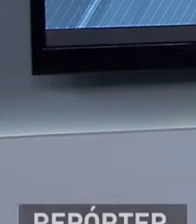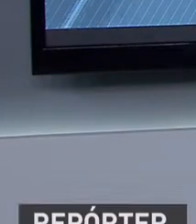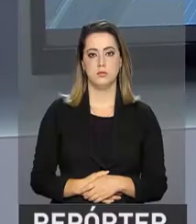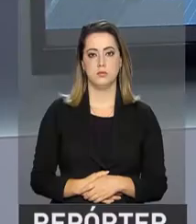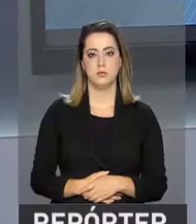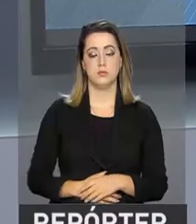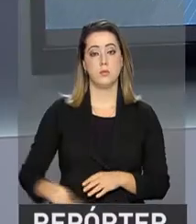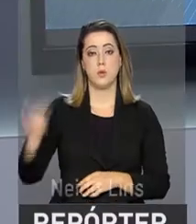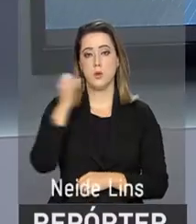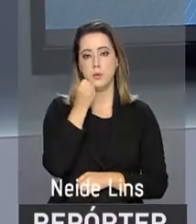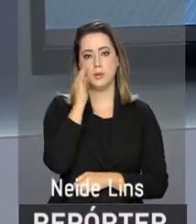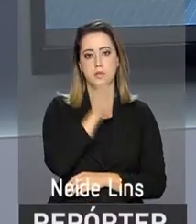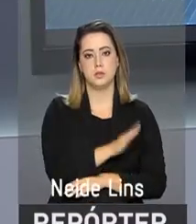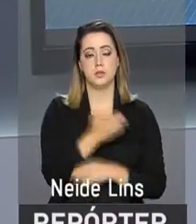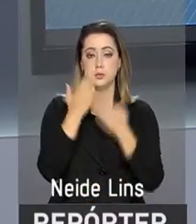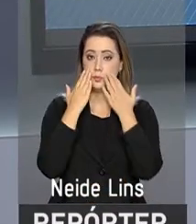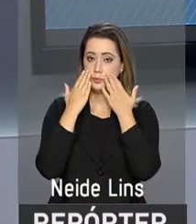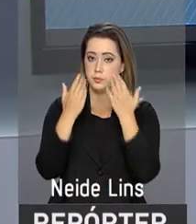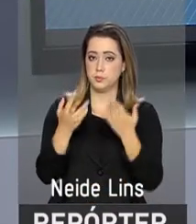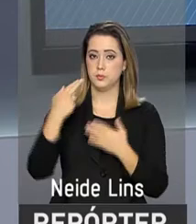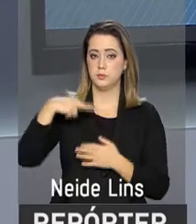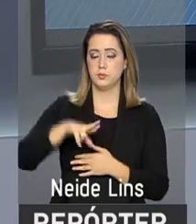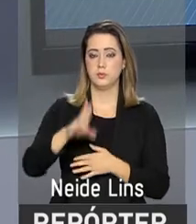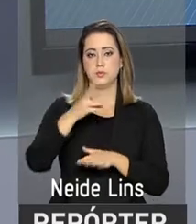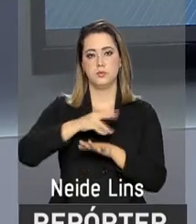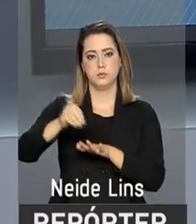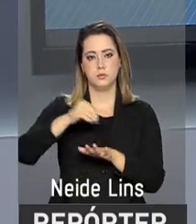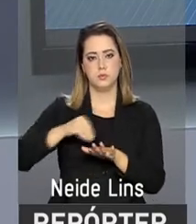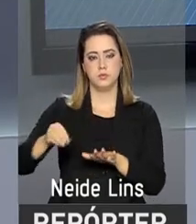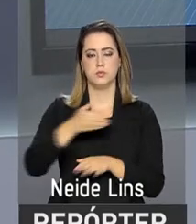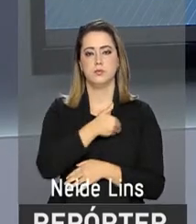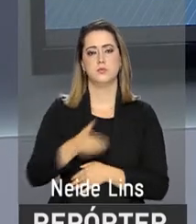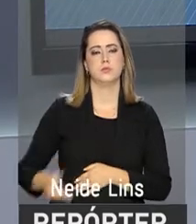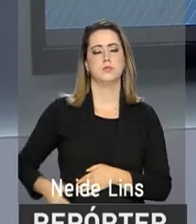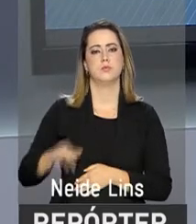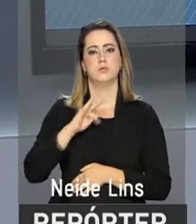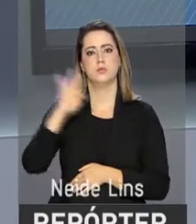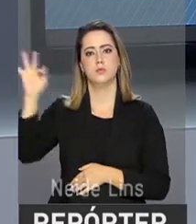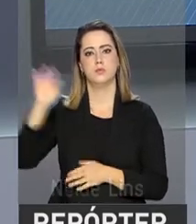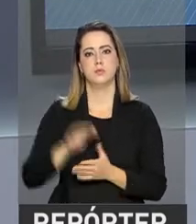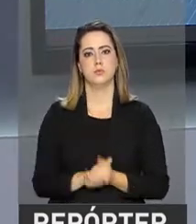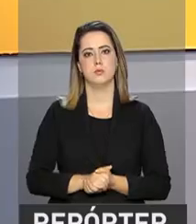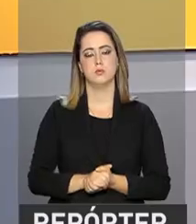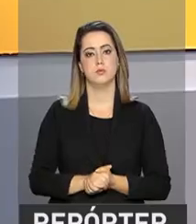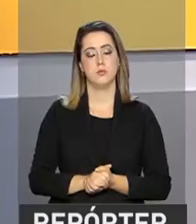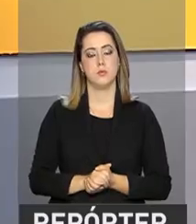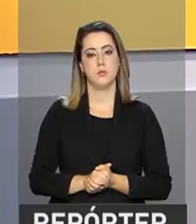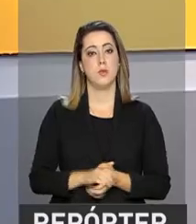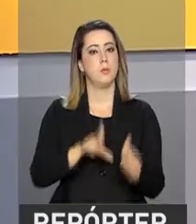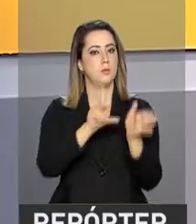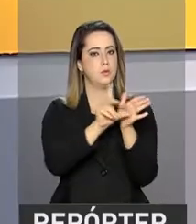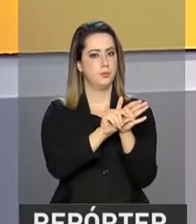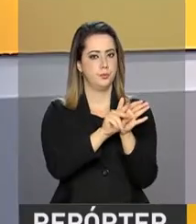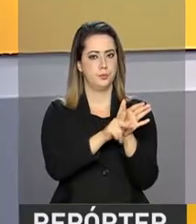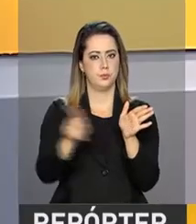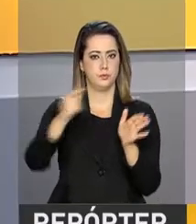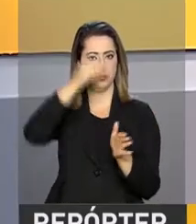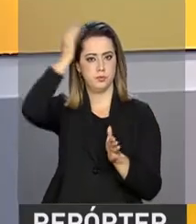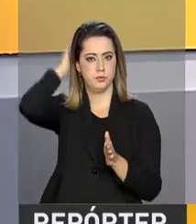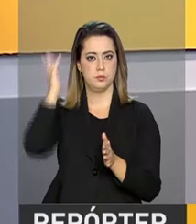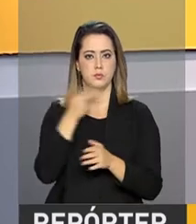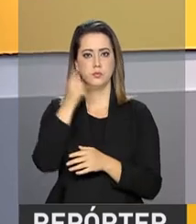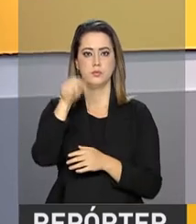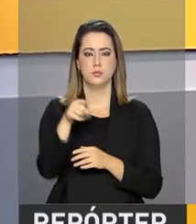olá boa tarde começa agora o repórter nbr com as notícias do governo federal pelas redes sociais o presidente